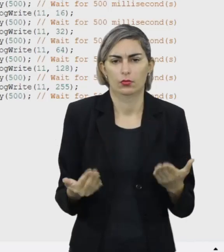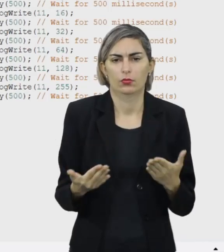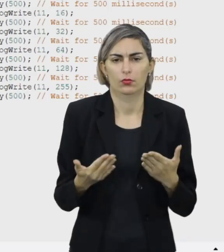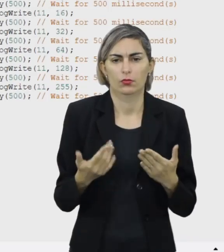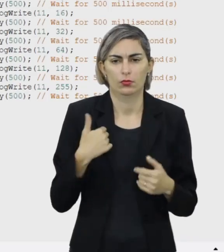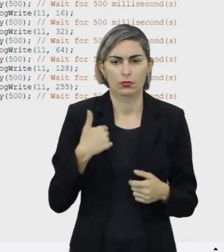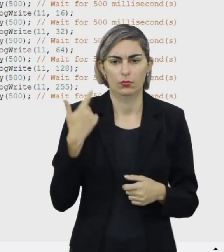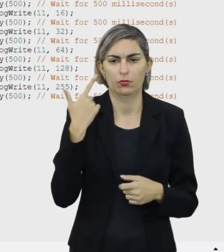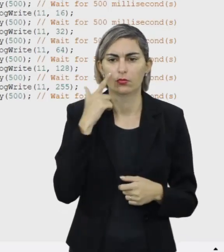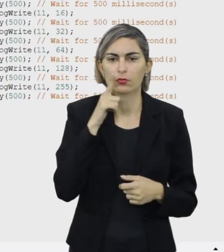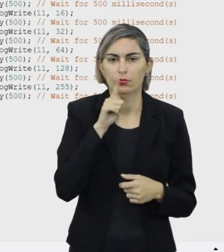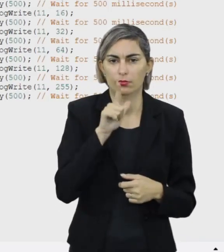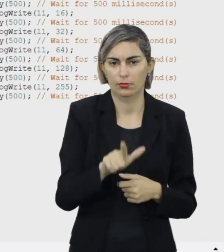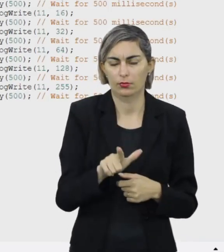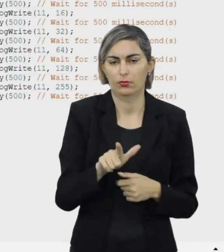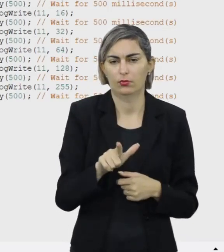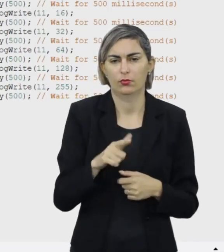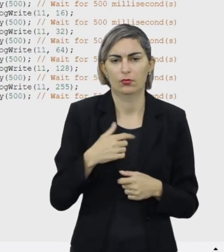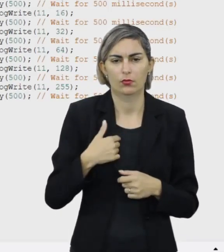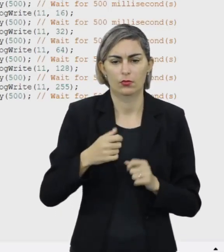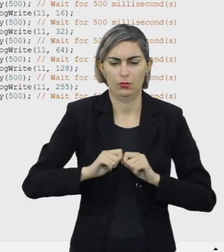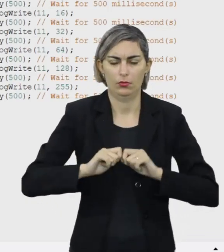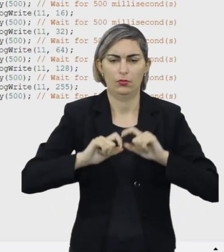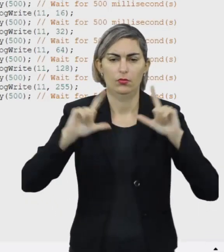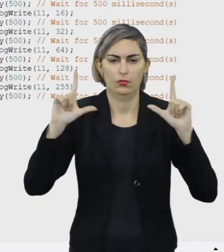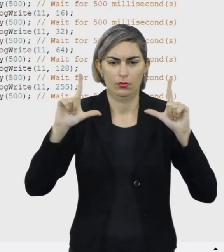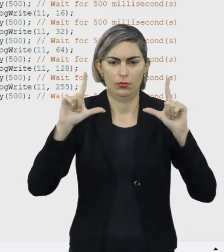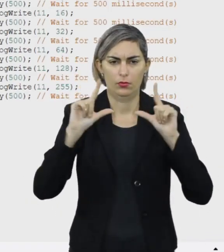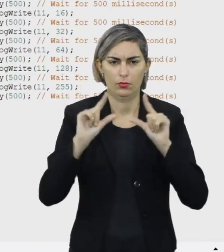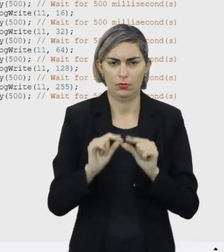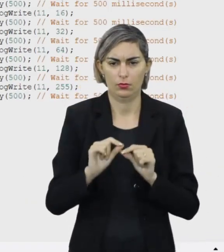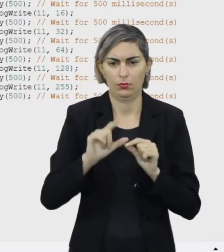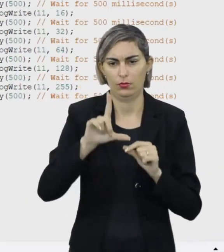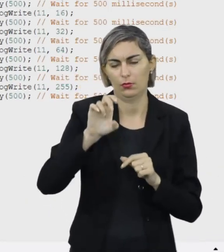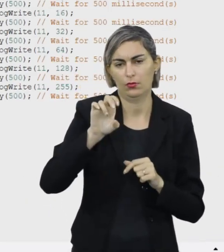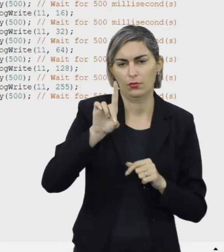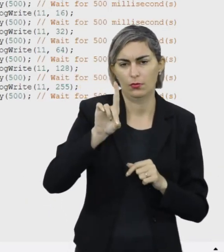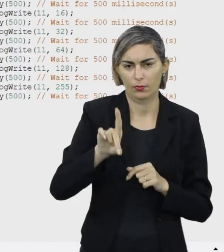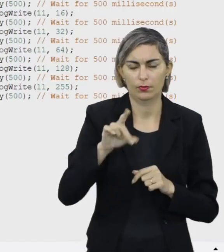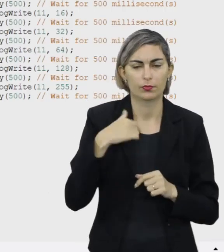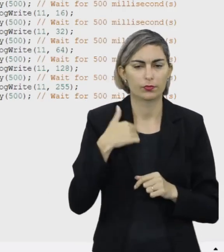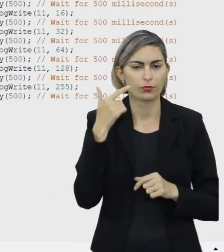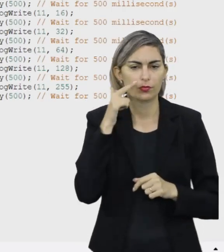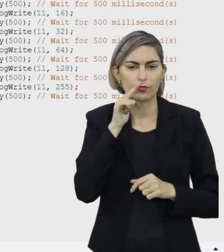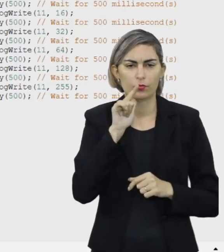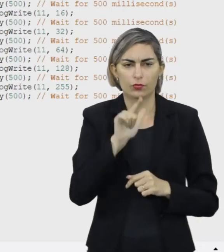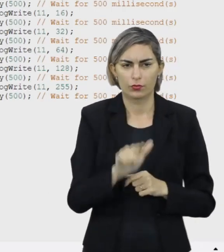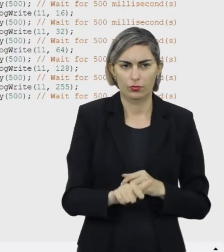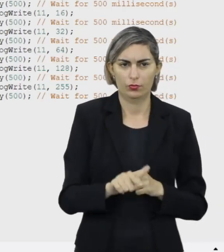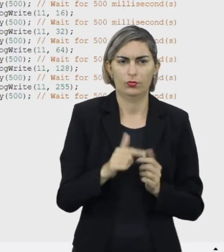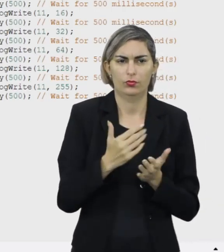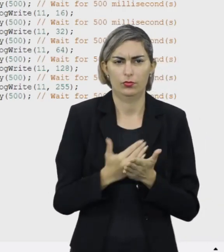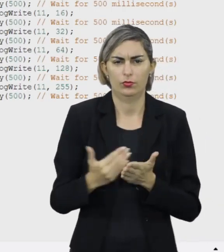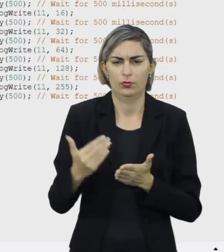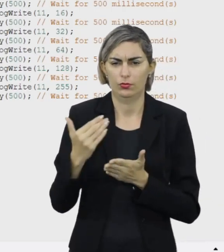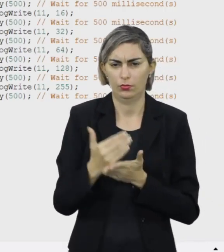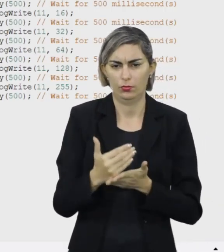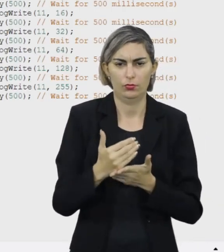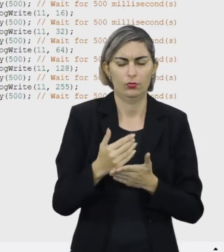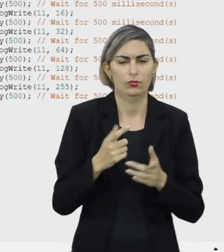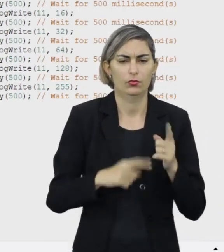eu consigo não só ligar ou desligar o LED, mas eu consigo, para além disso,